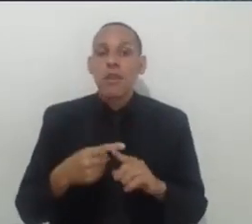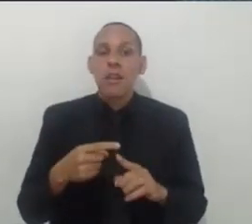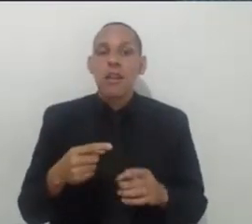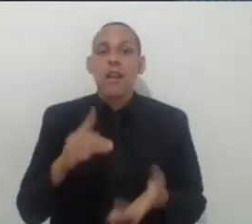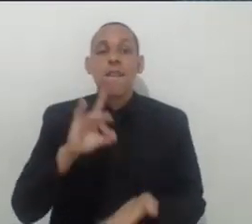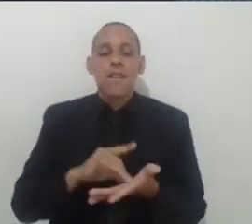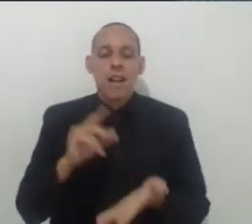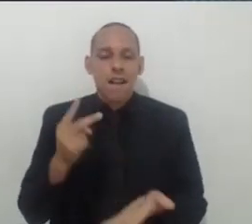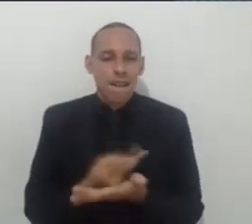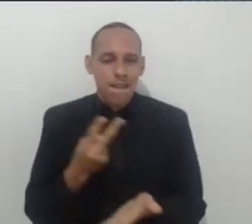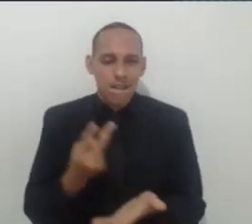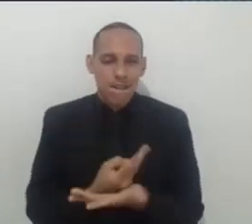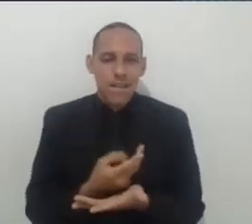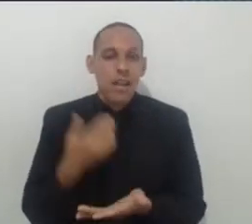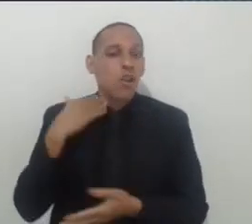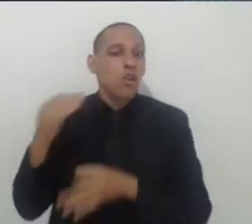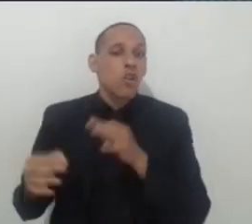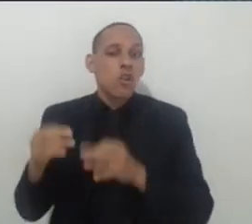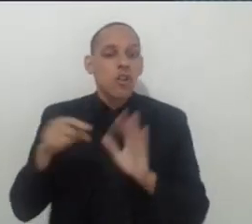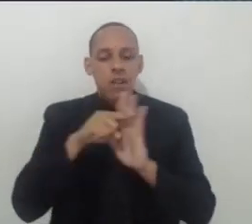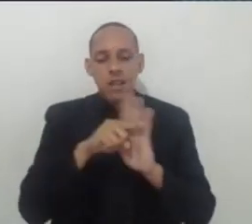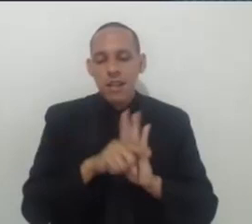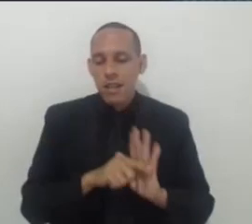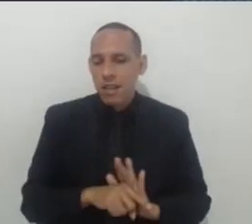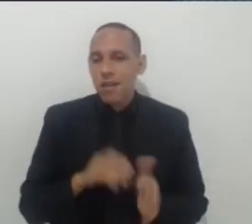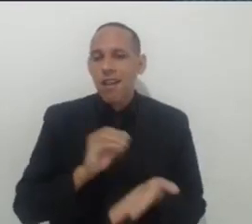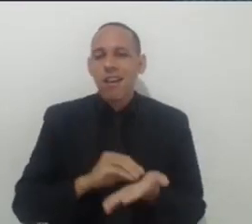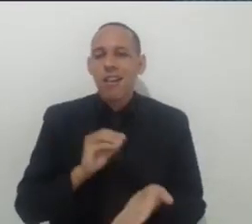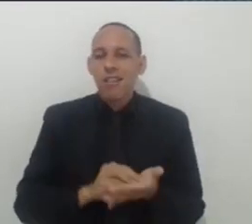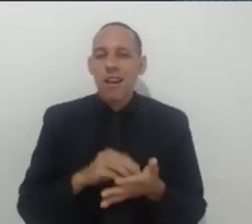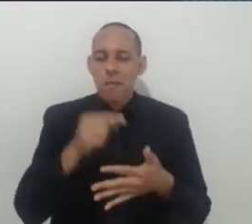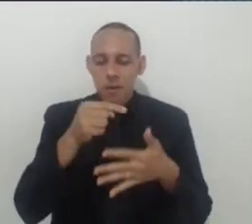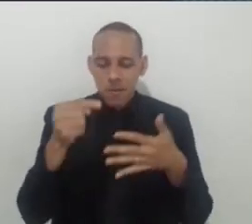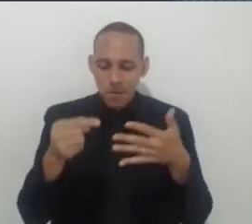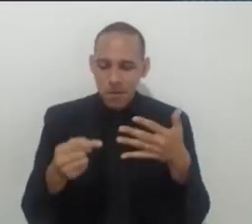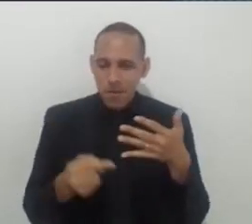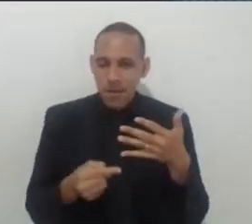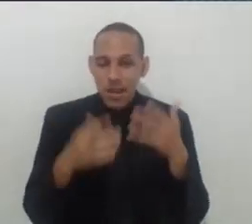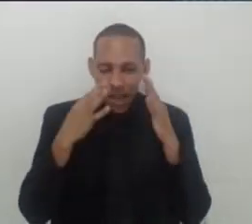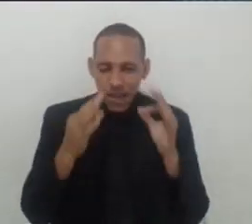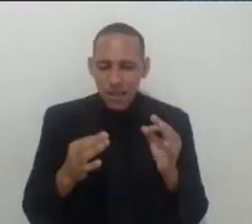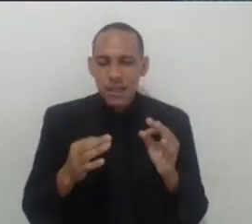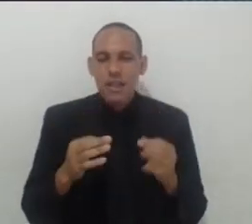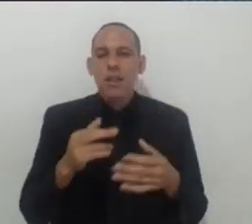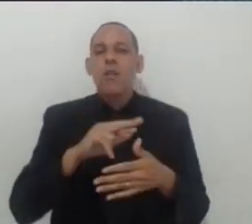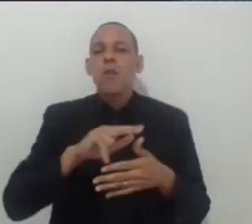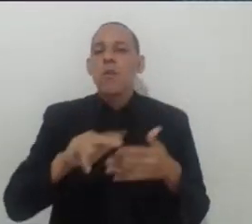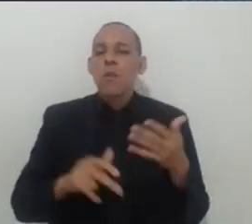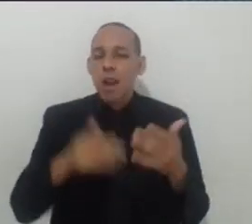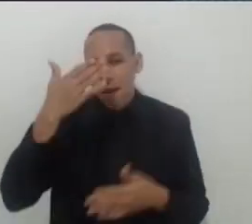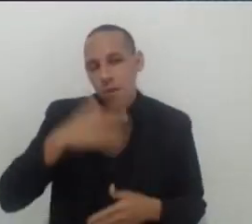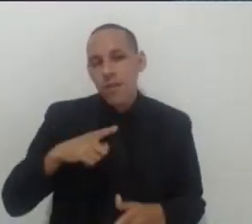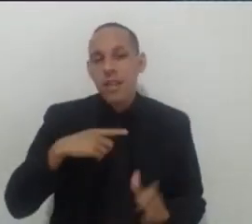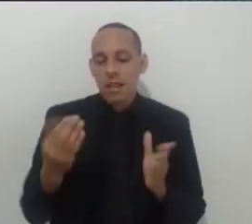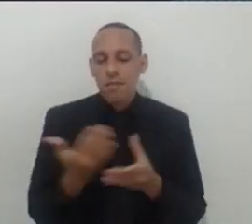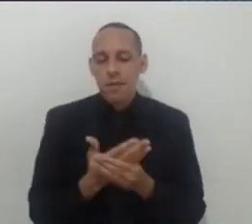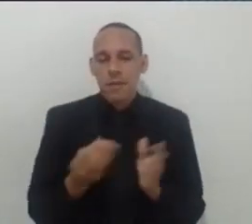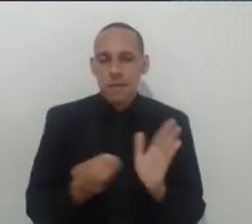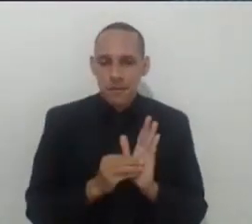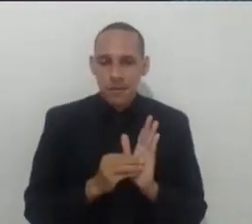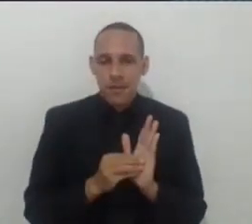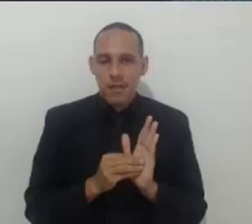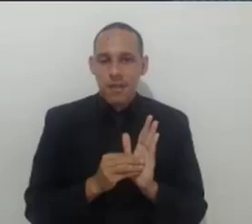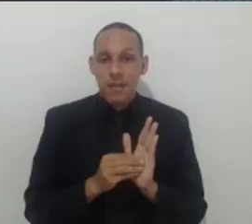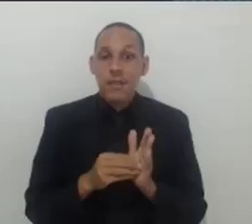julgador deixa de examinar atentamente os elementos de prova existentes nos autos, formando, por esta razão,